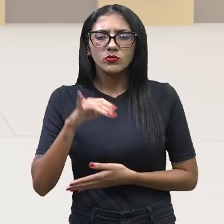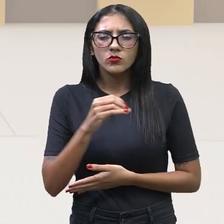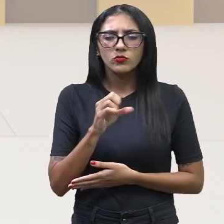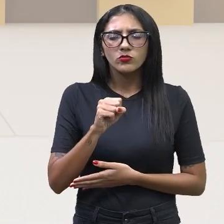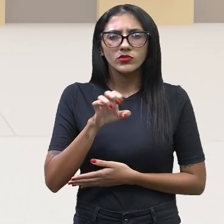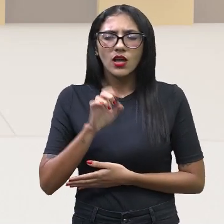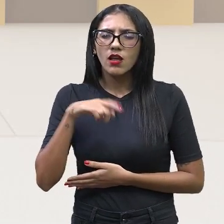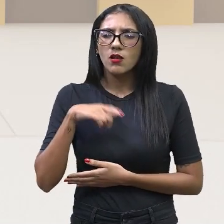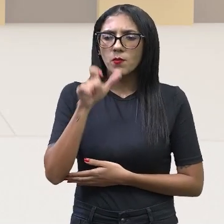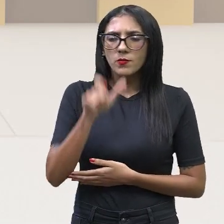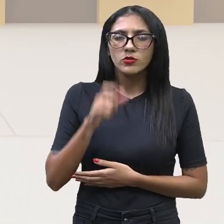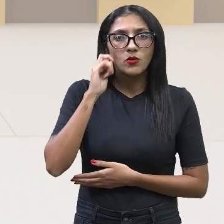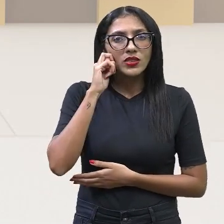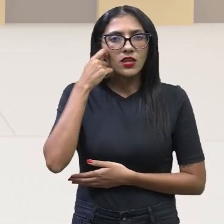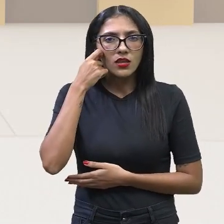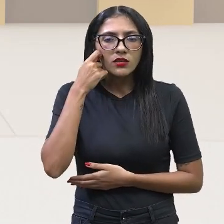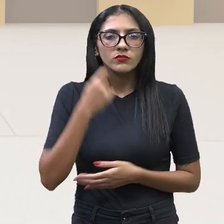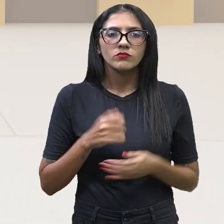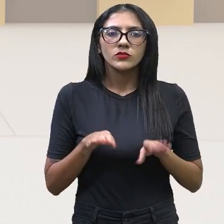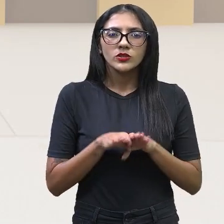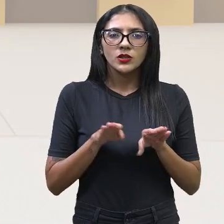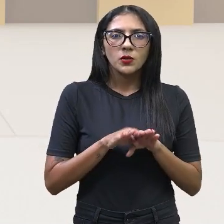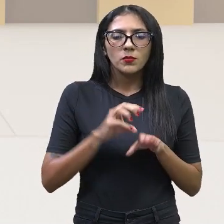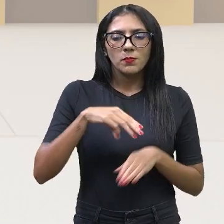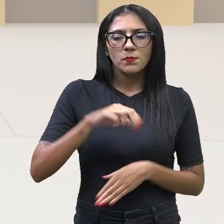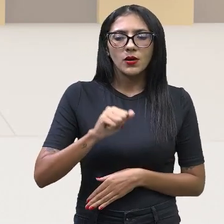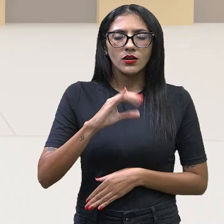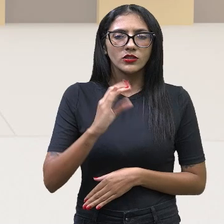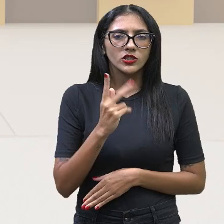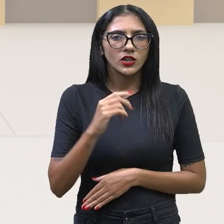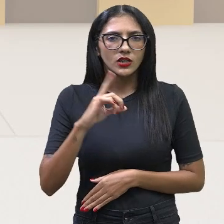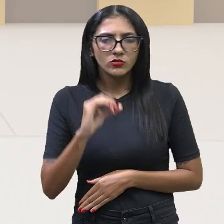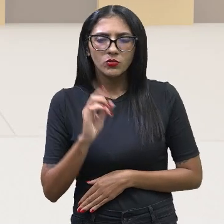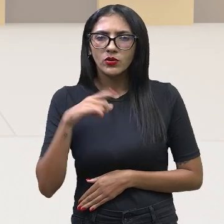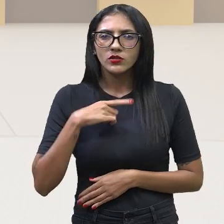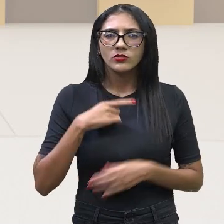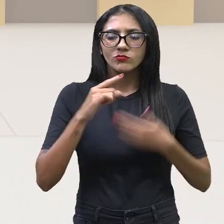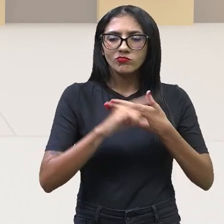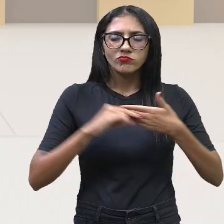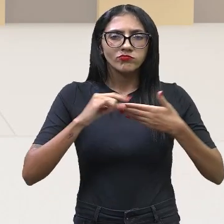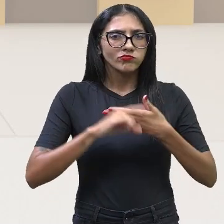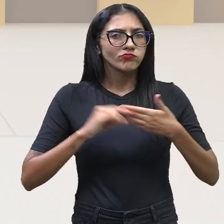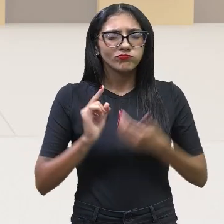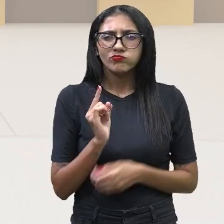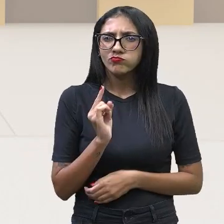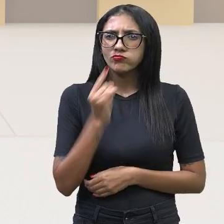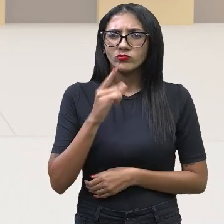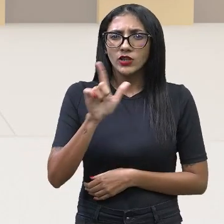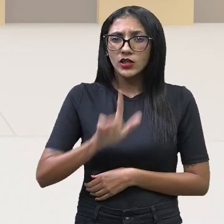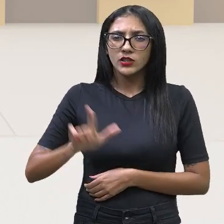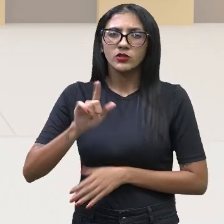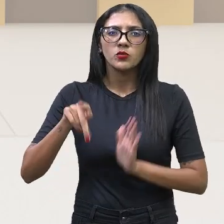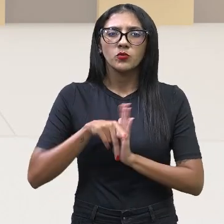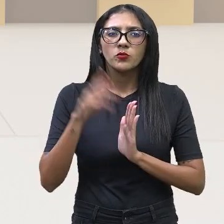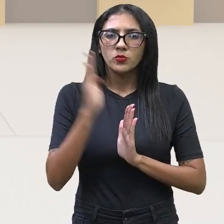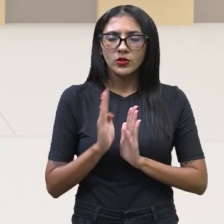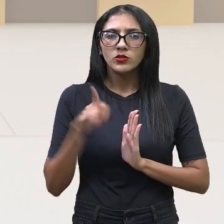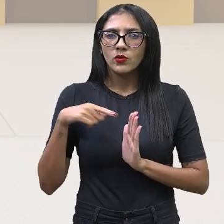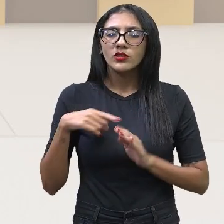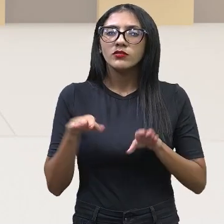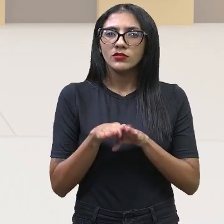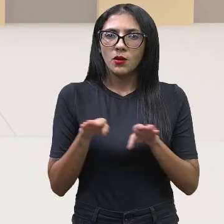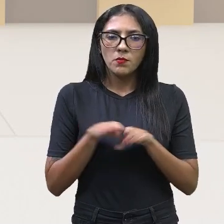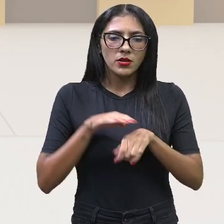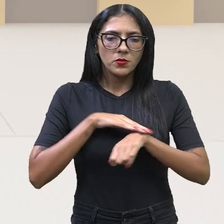negra, nós temos Machado de Assis, que é o escritor número 1 da literatura brasileira. Ele era negro, filho